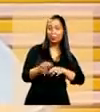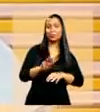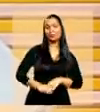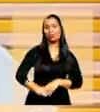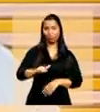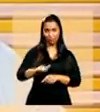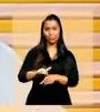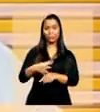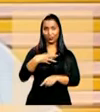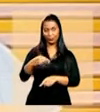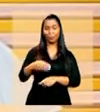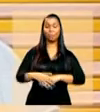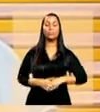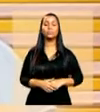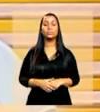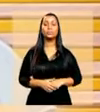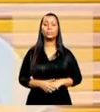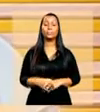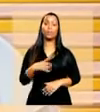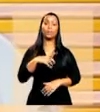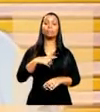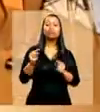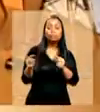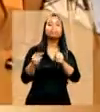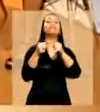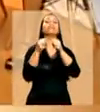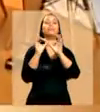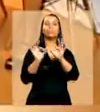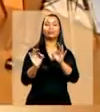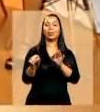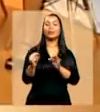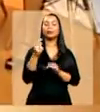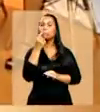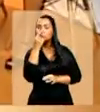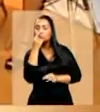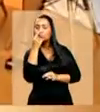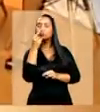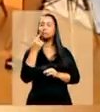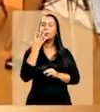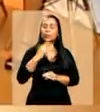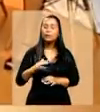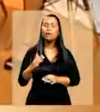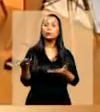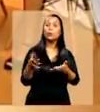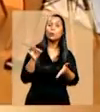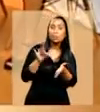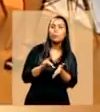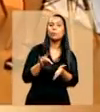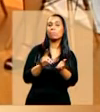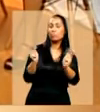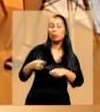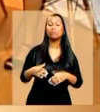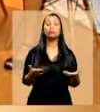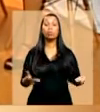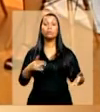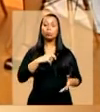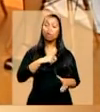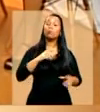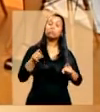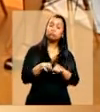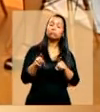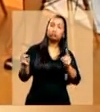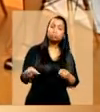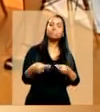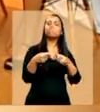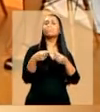dos pequenos, dos filhos, né? Cria uma identificação direta ali com a criança, com a realidade que ela tem naquele momento. Cria